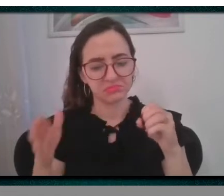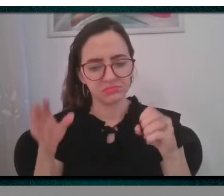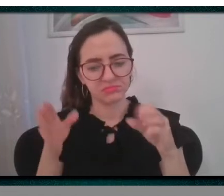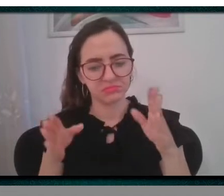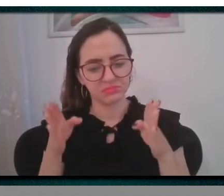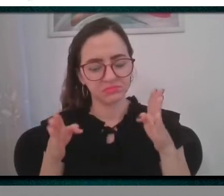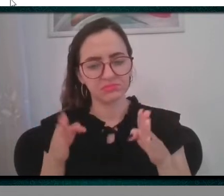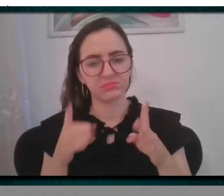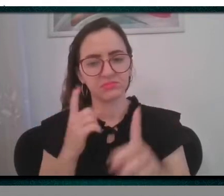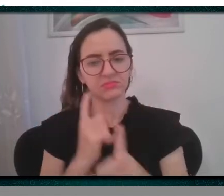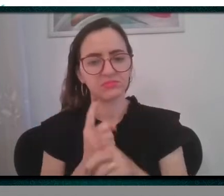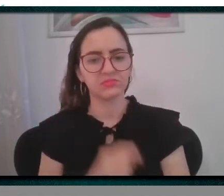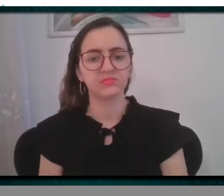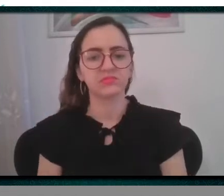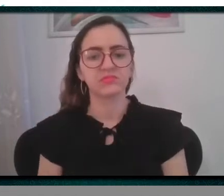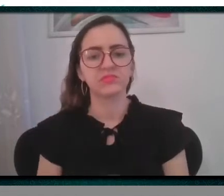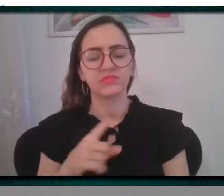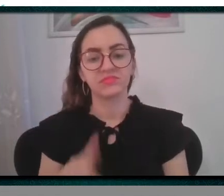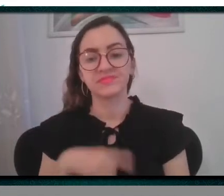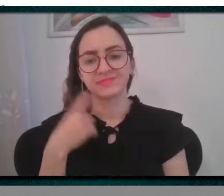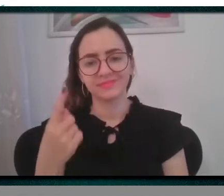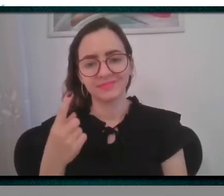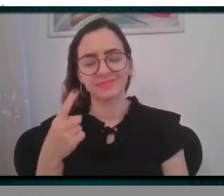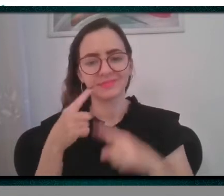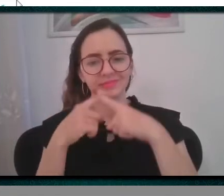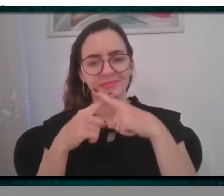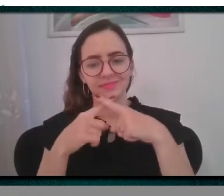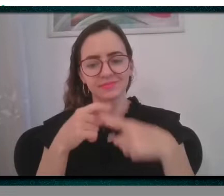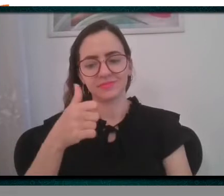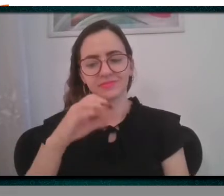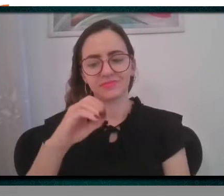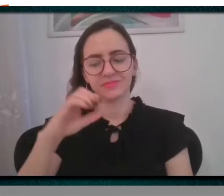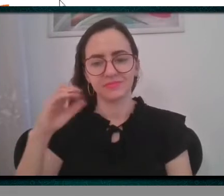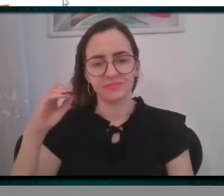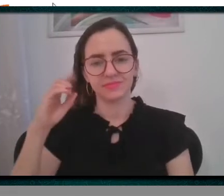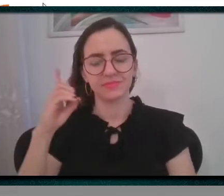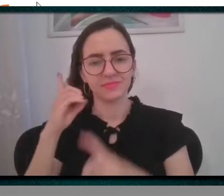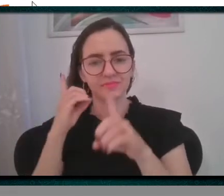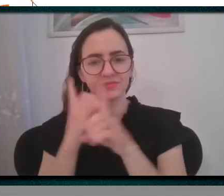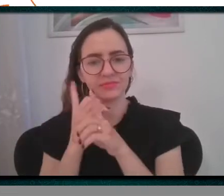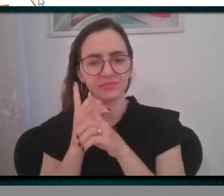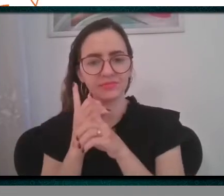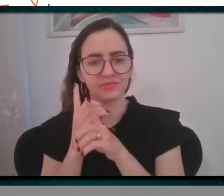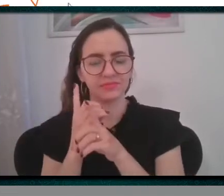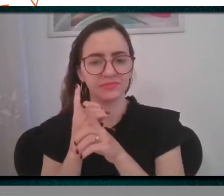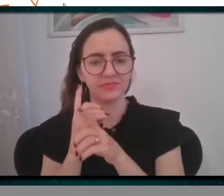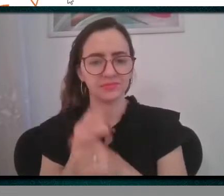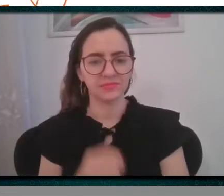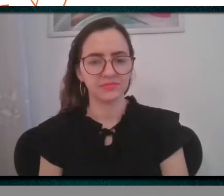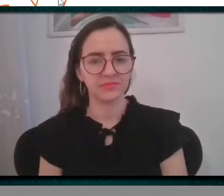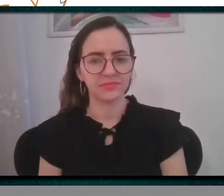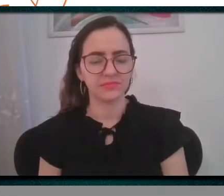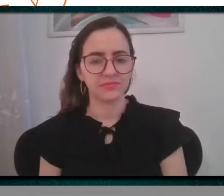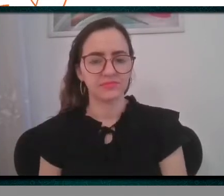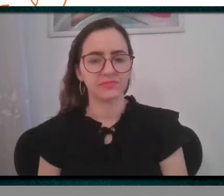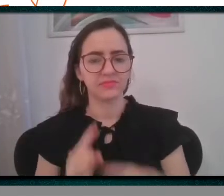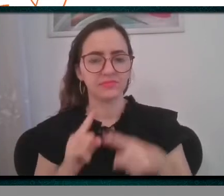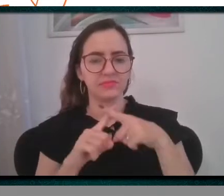100. E aí você vai ter o resultado, sei lá, o resultado X